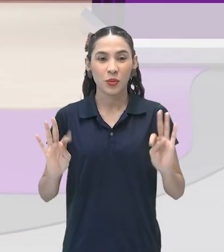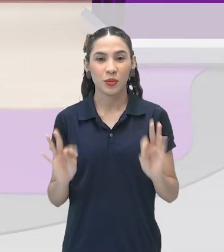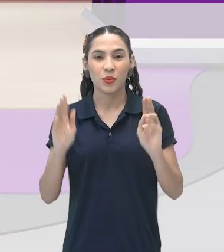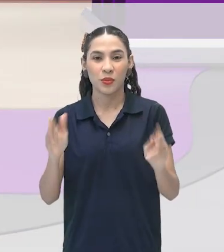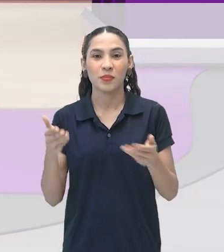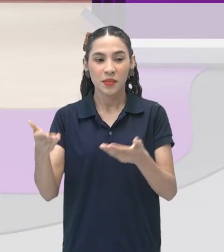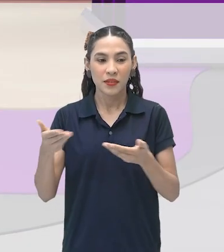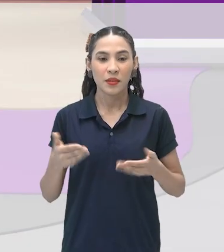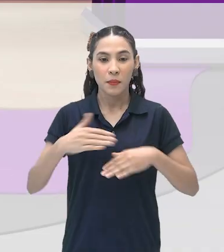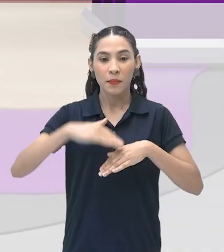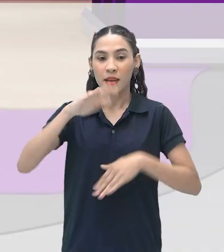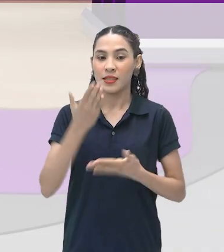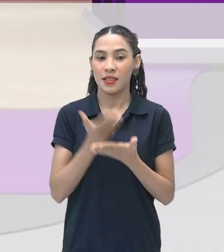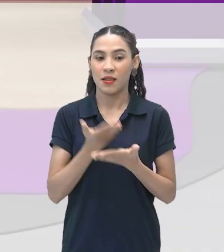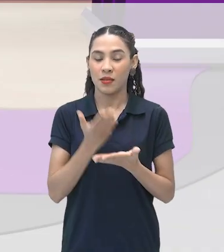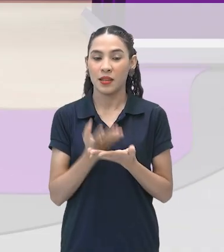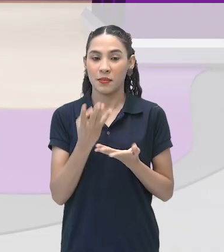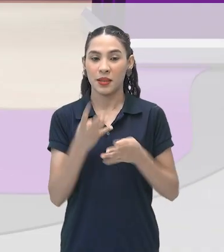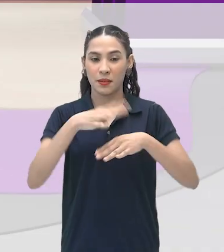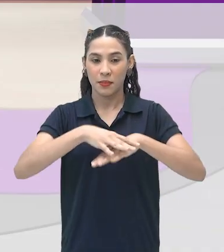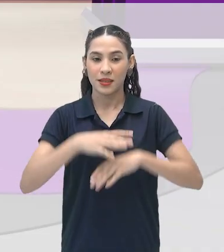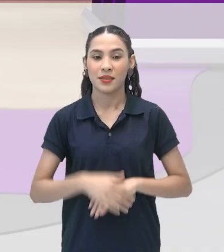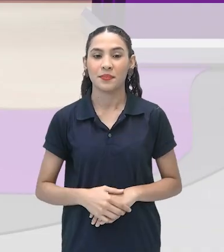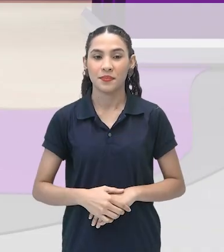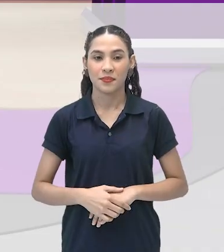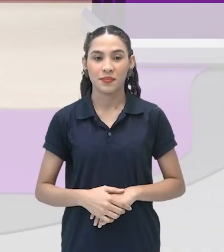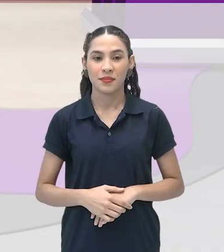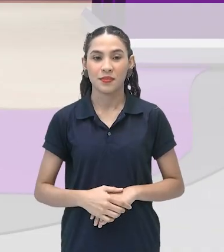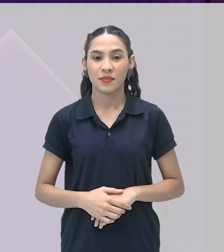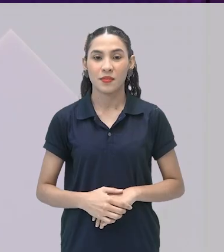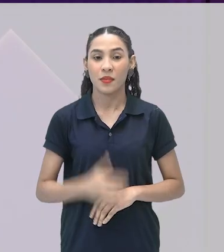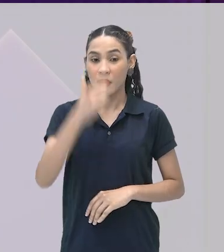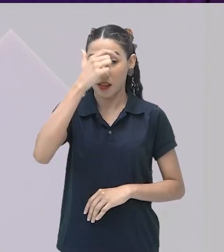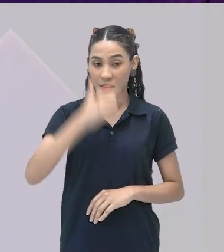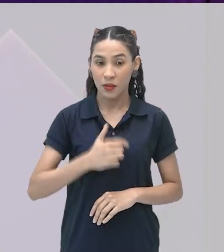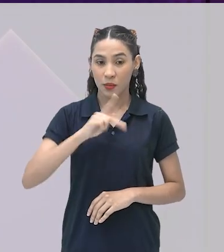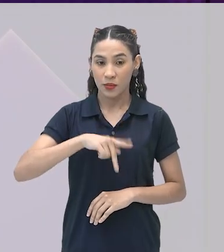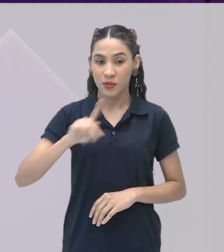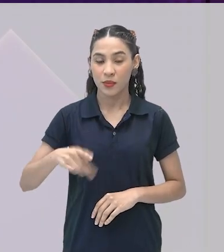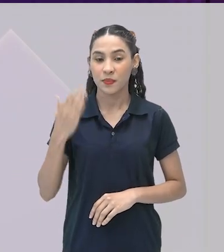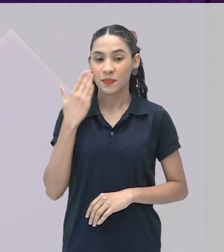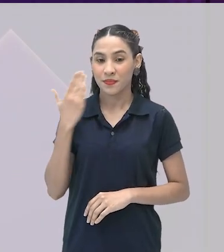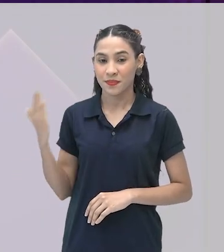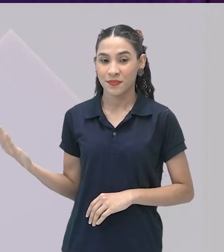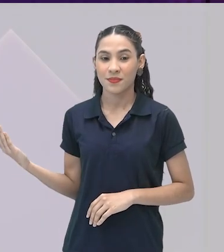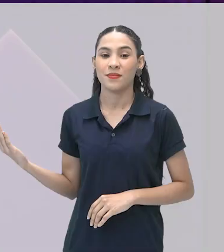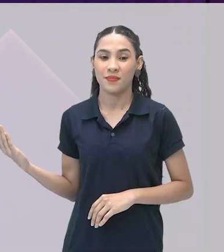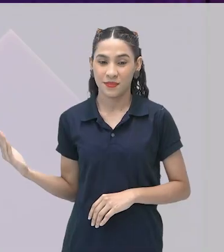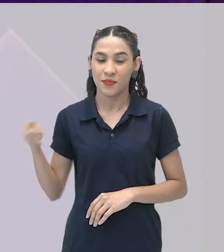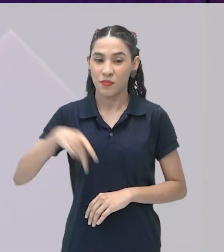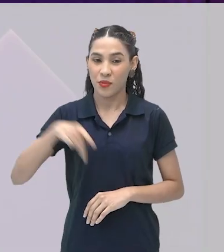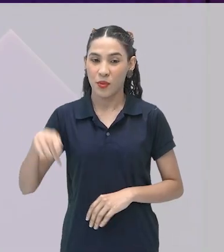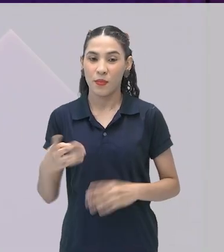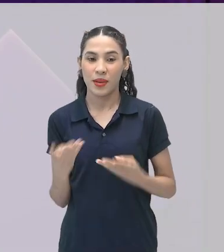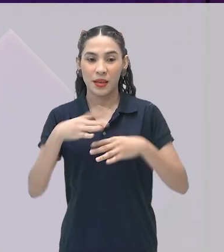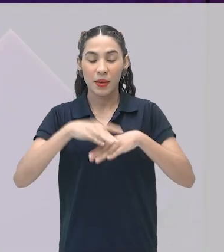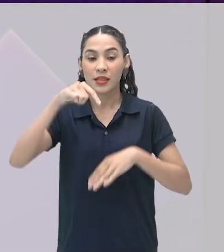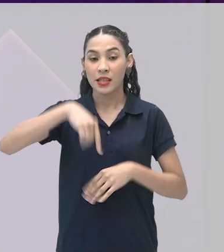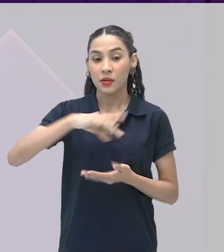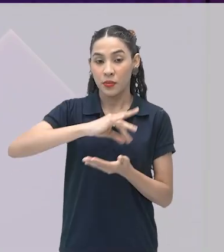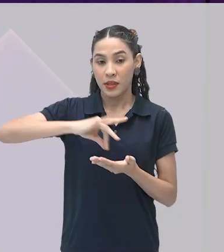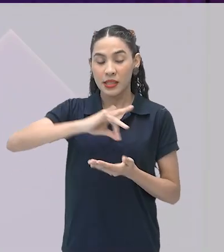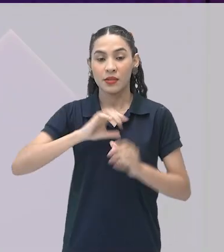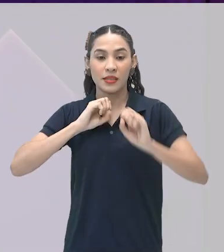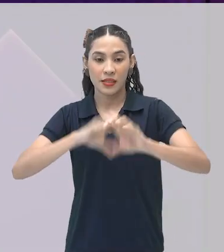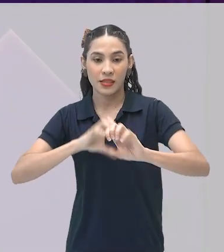Olá, sejam todos bem-vindos a mais uma aula do Componente de Matemática. Eu sou o professor Aniel Santos, professor de matemática